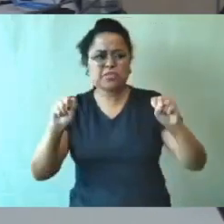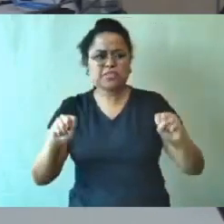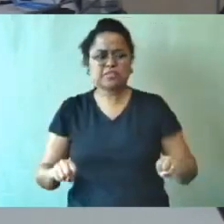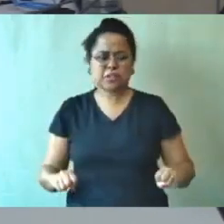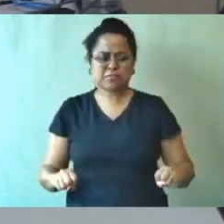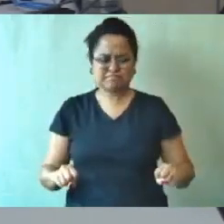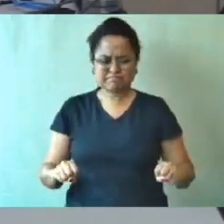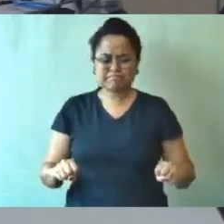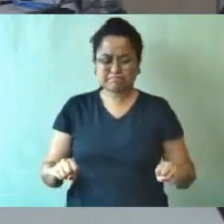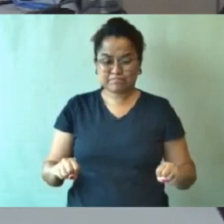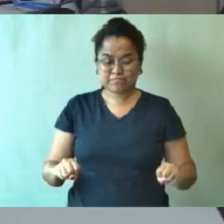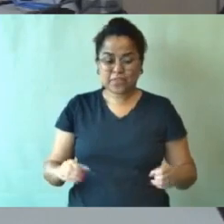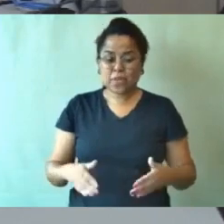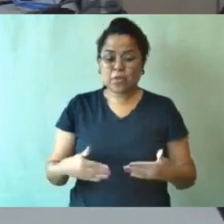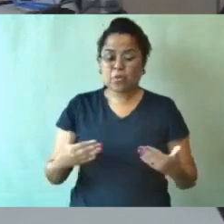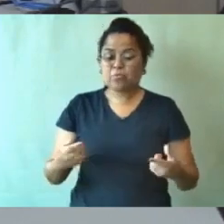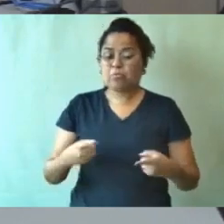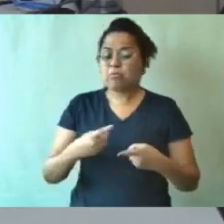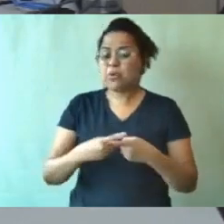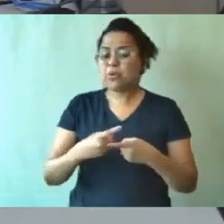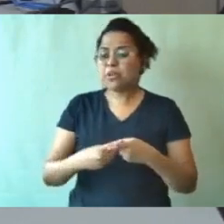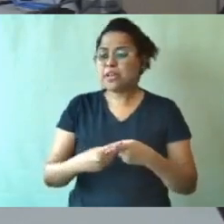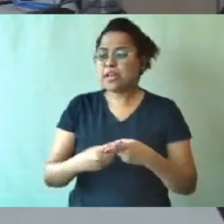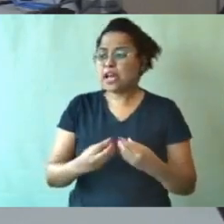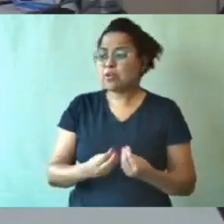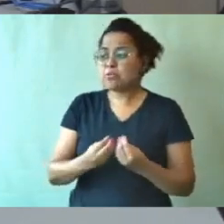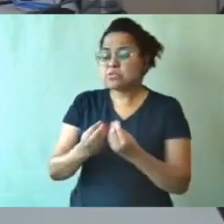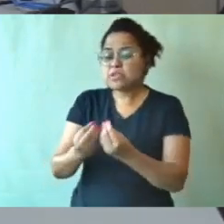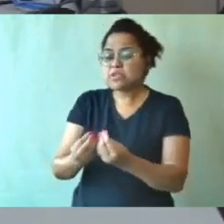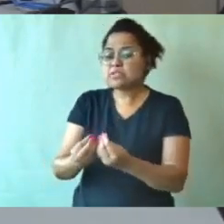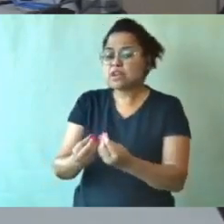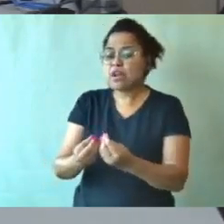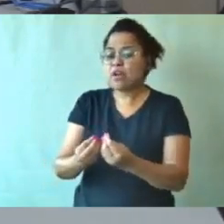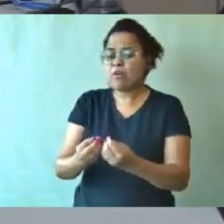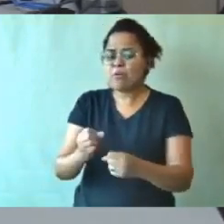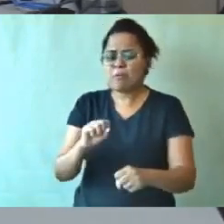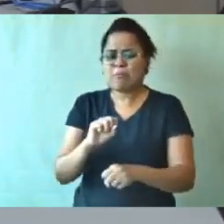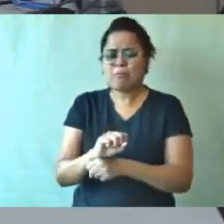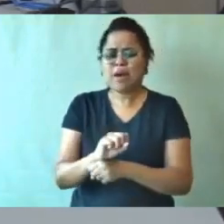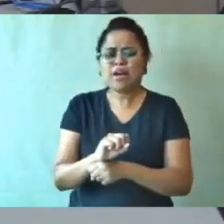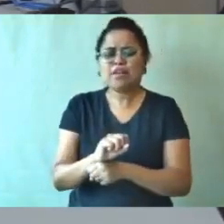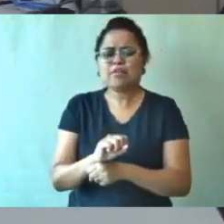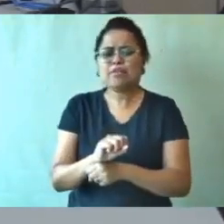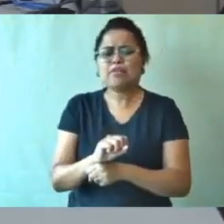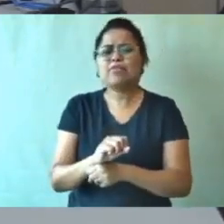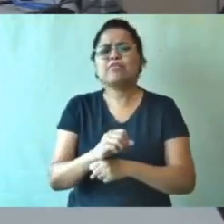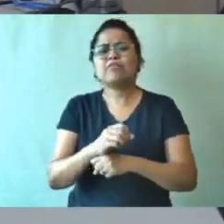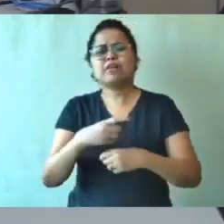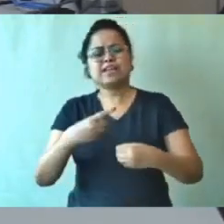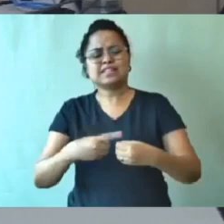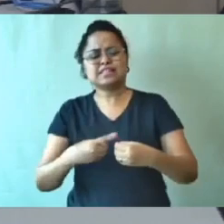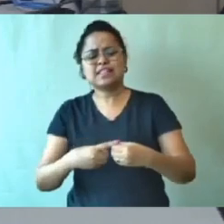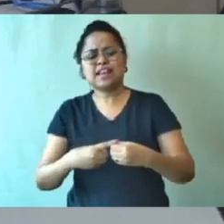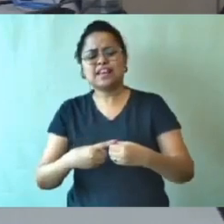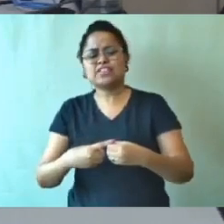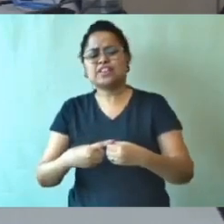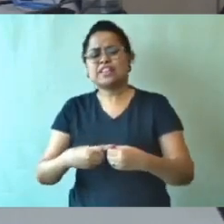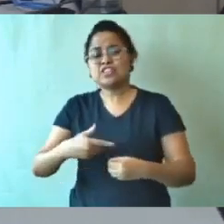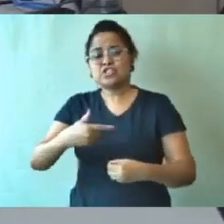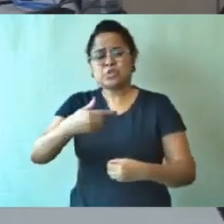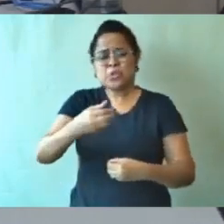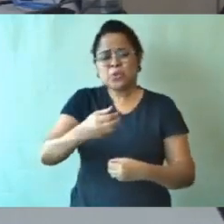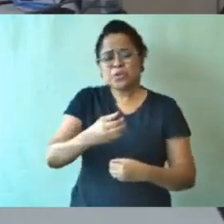oligopólio. Porque a concessão travou, obviamente, a cidade, desde 2008 para cá, ou seja, você tem 20